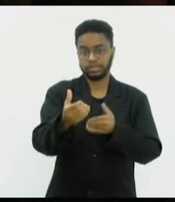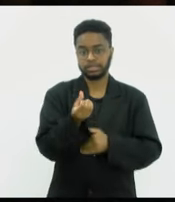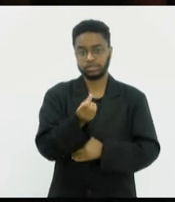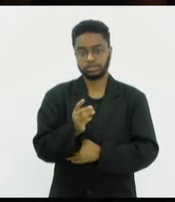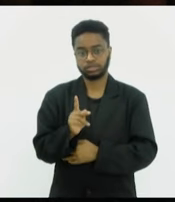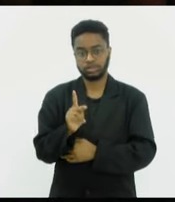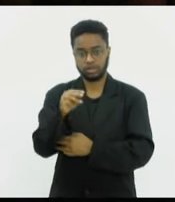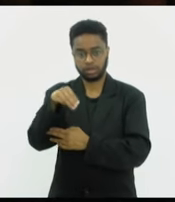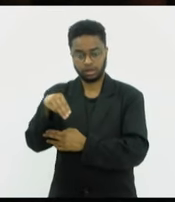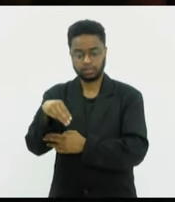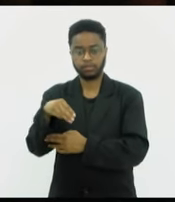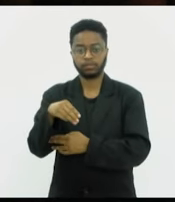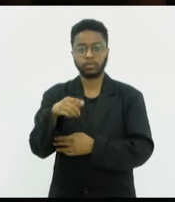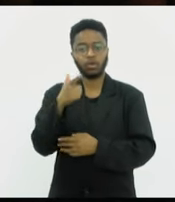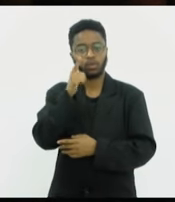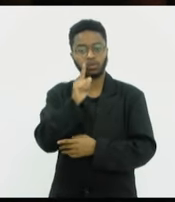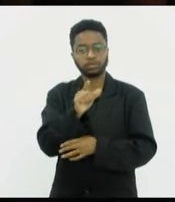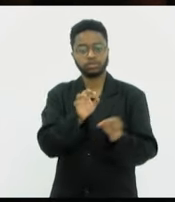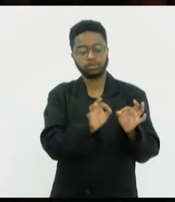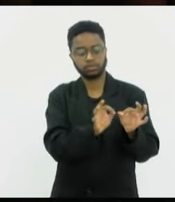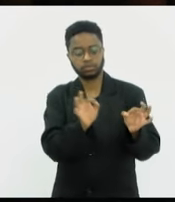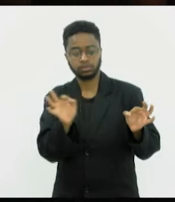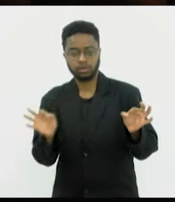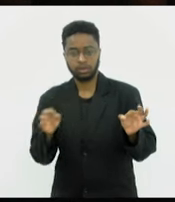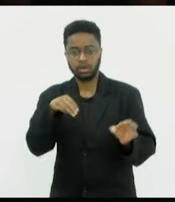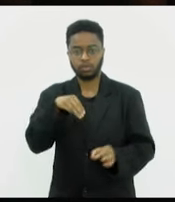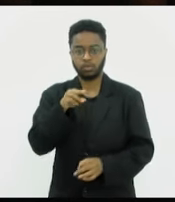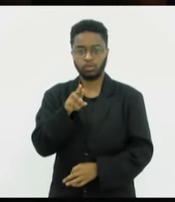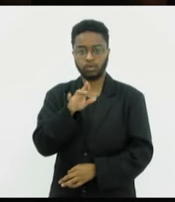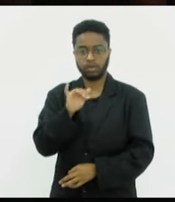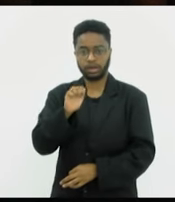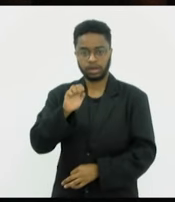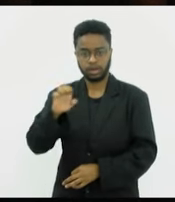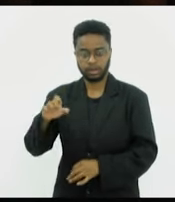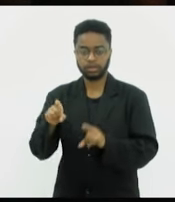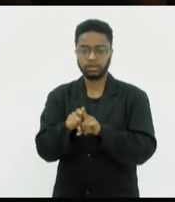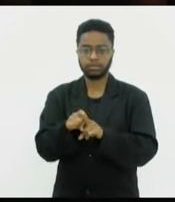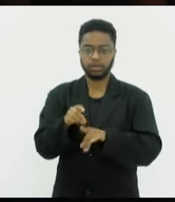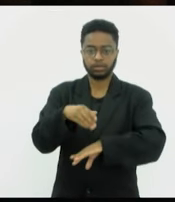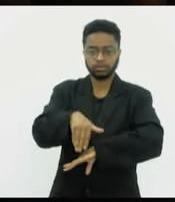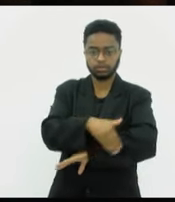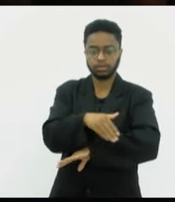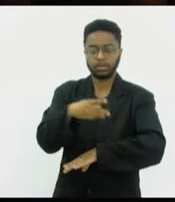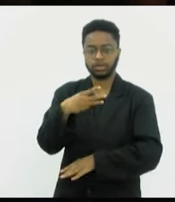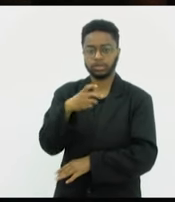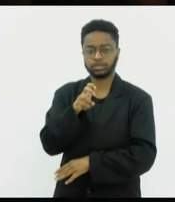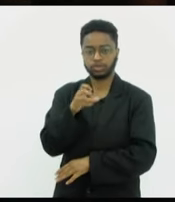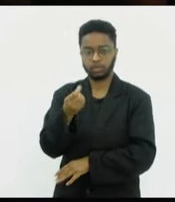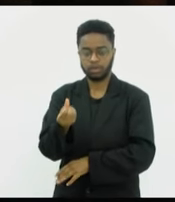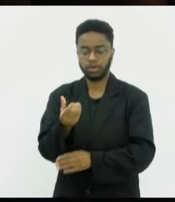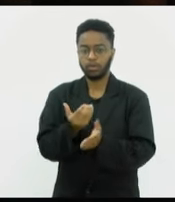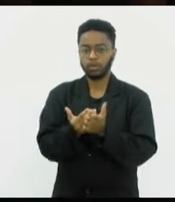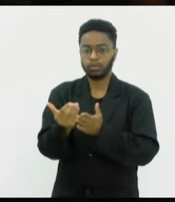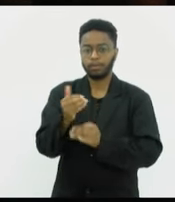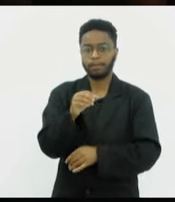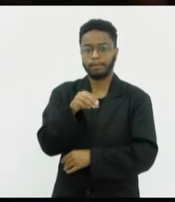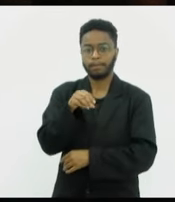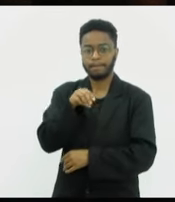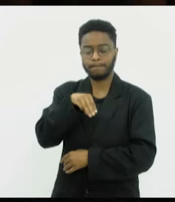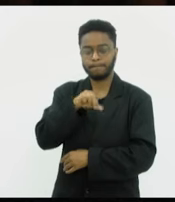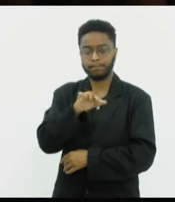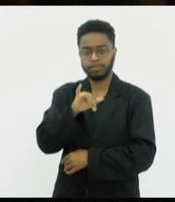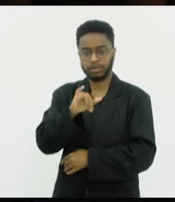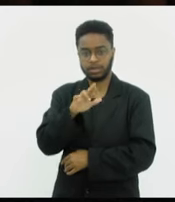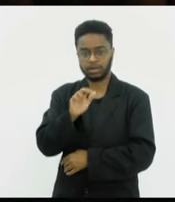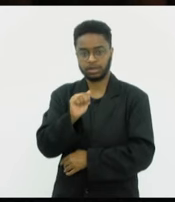município de Laje do Muriaé ao trevo da 356, é uma obra que veio de Miracema até Laje e